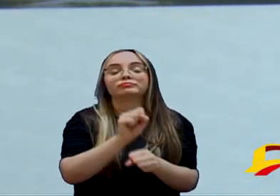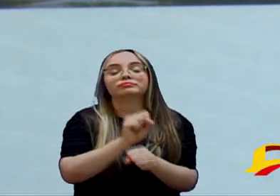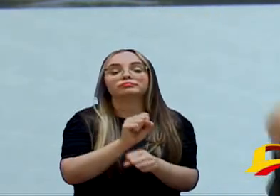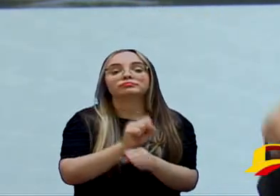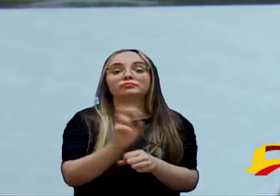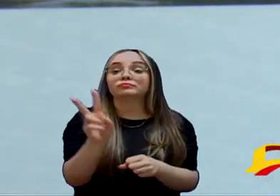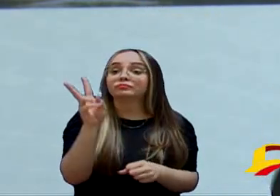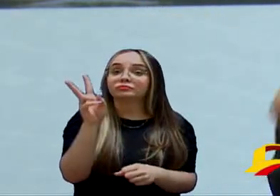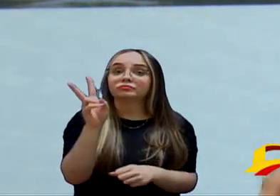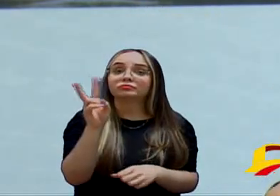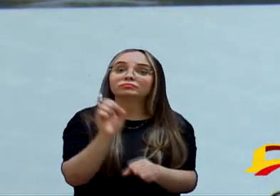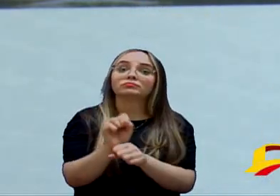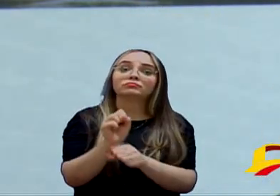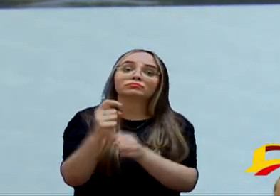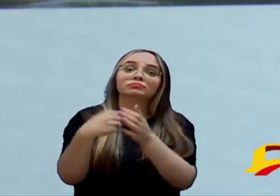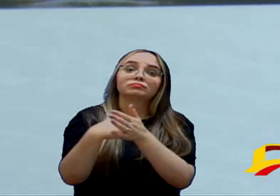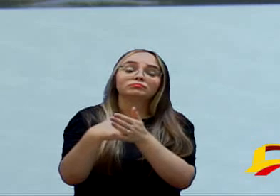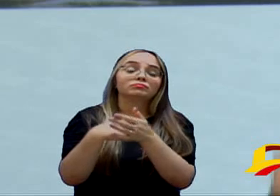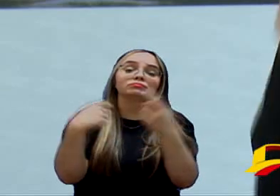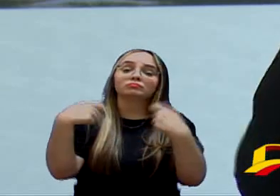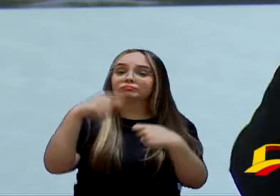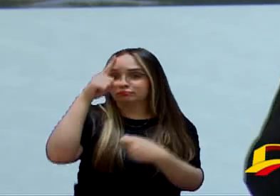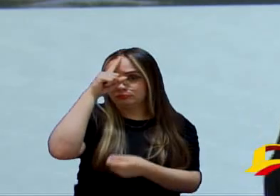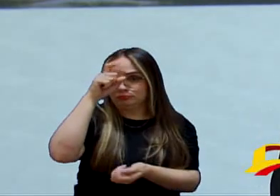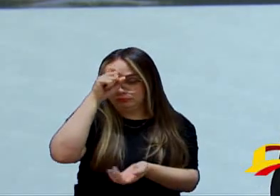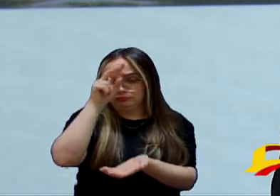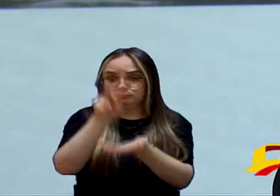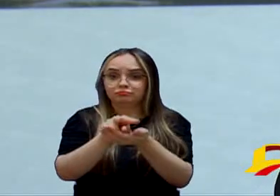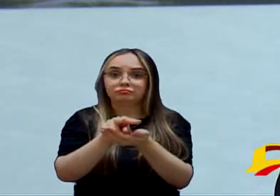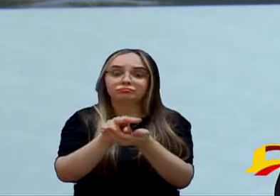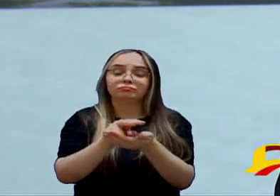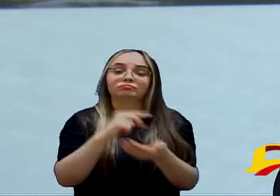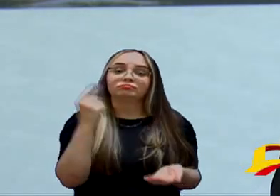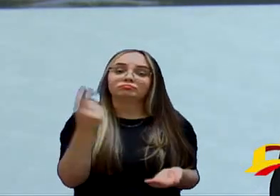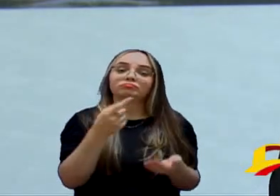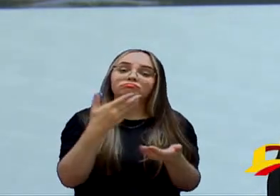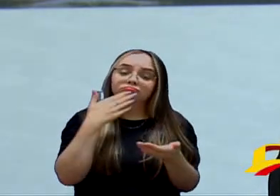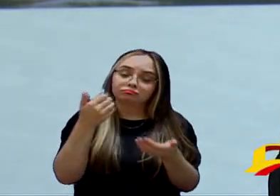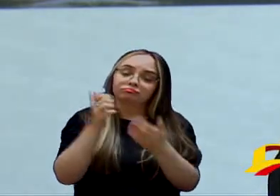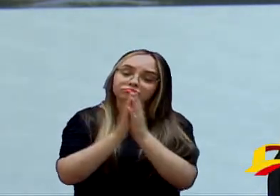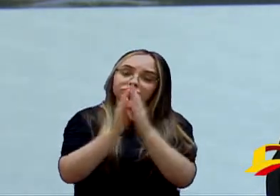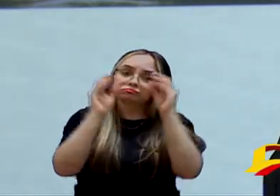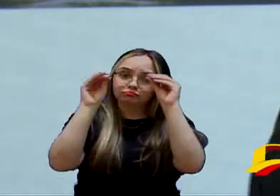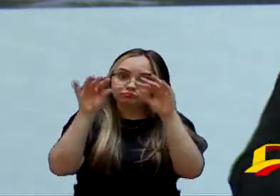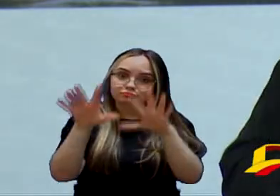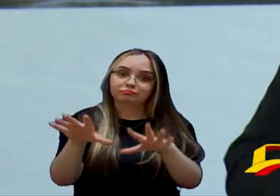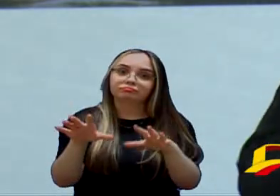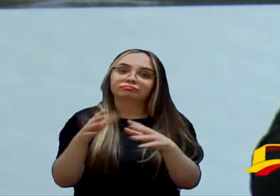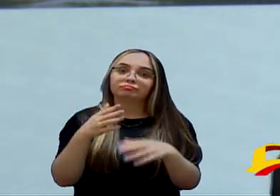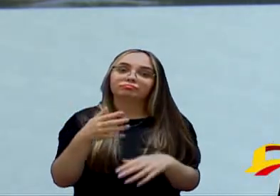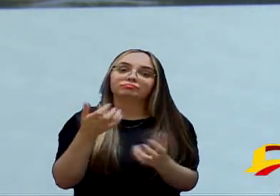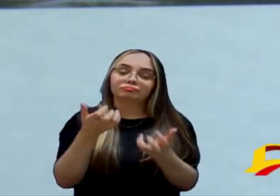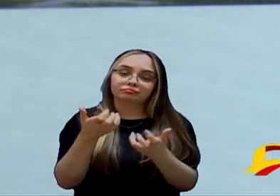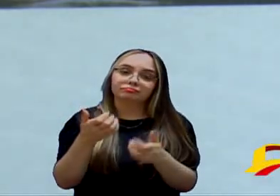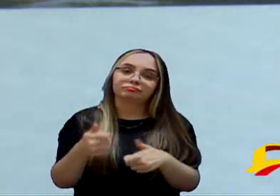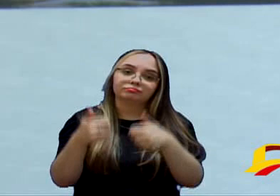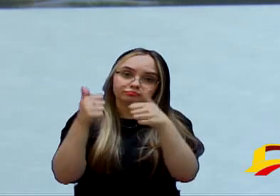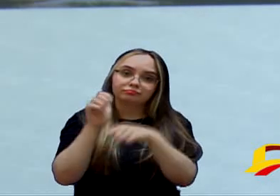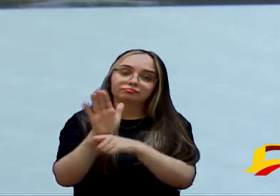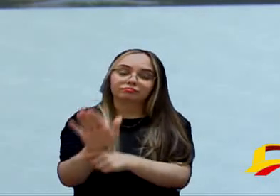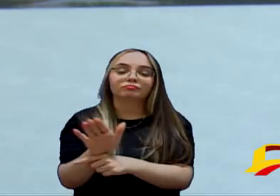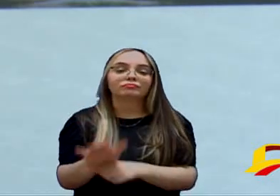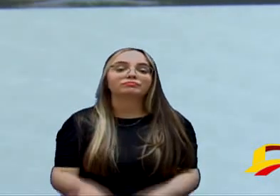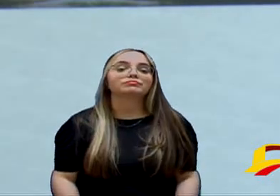o exame só que ele precisa ser hospitalizado Inclusive a gente te chamar melhoras para o seu Emílio que ele tá